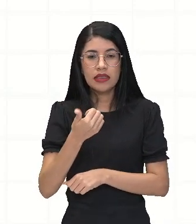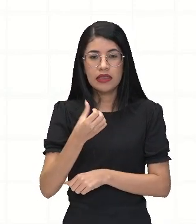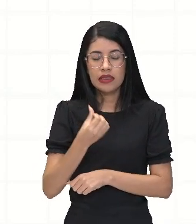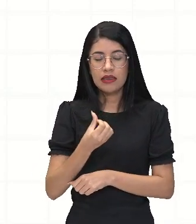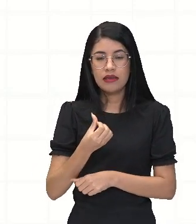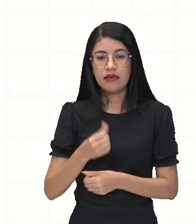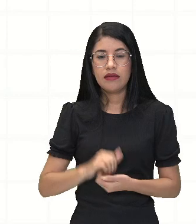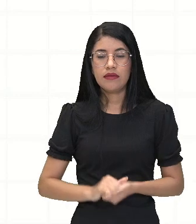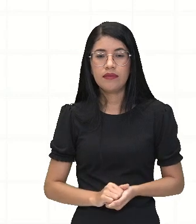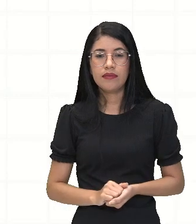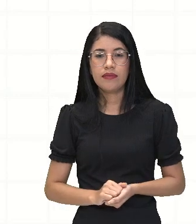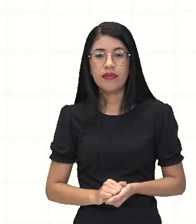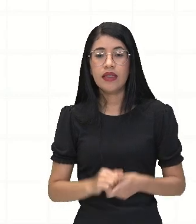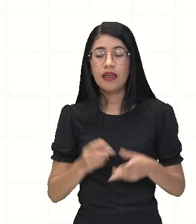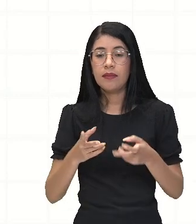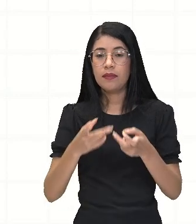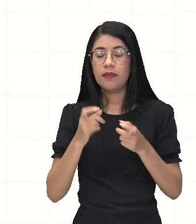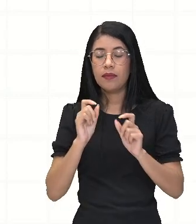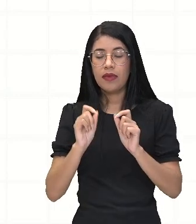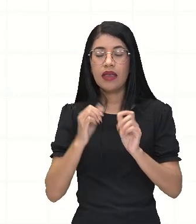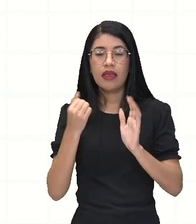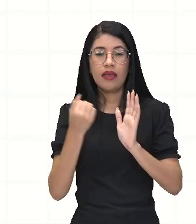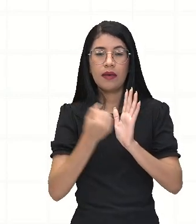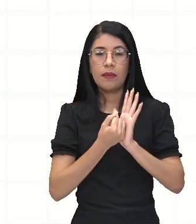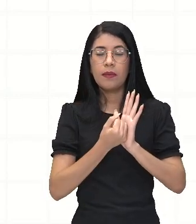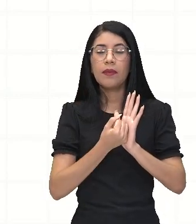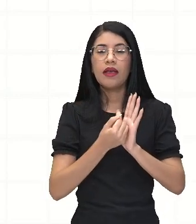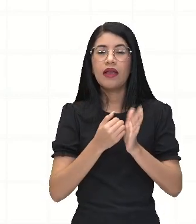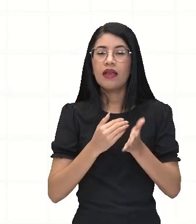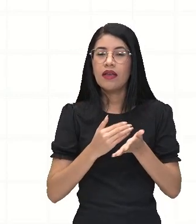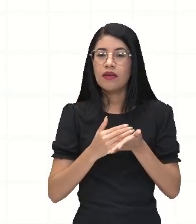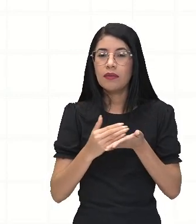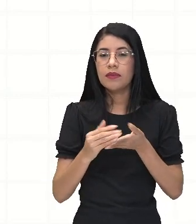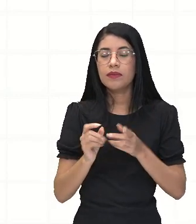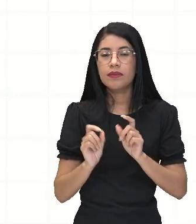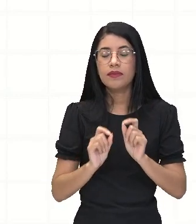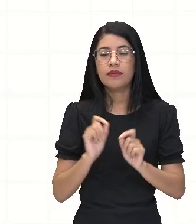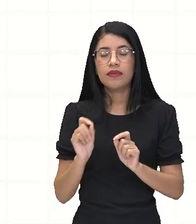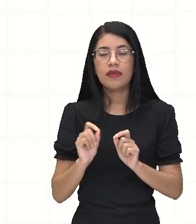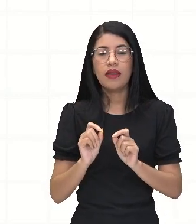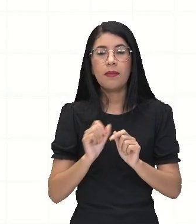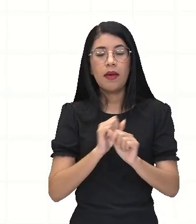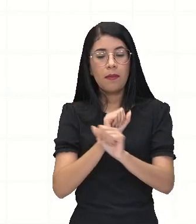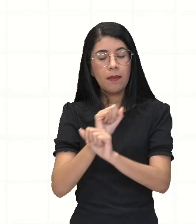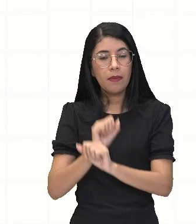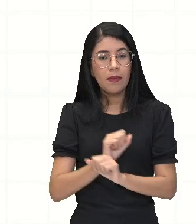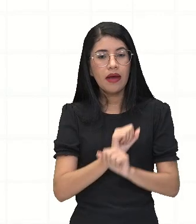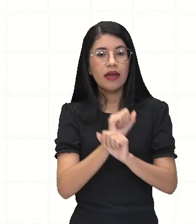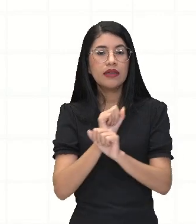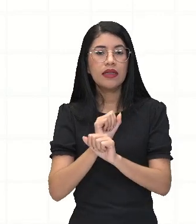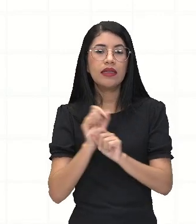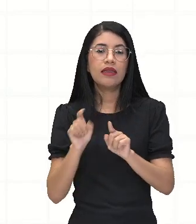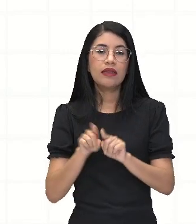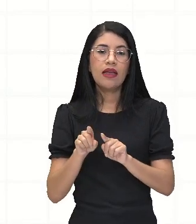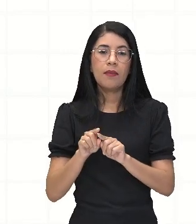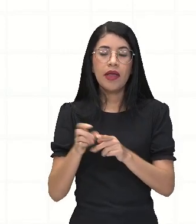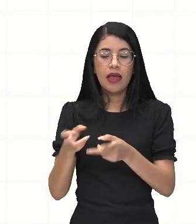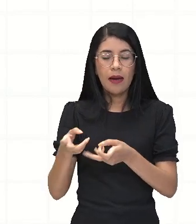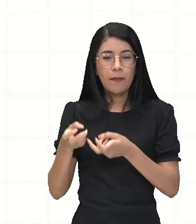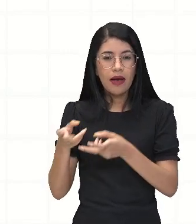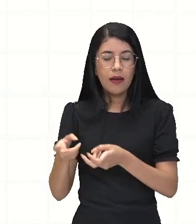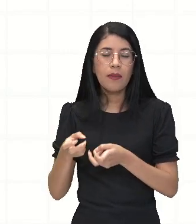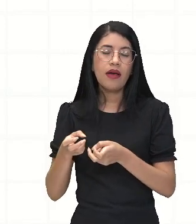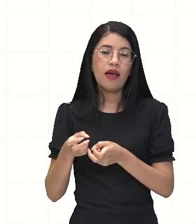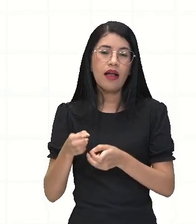1616, a gente vai observar esse marco inicial para a defesa e exploração